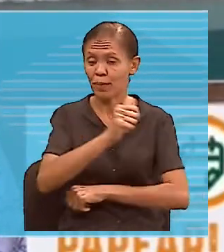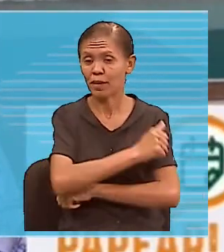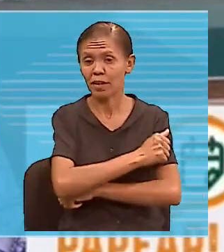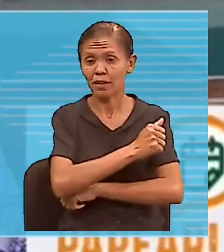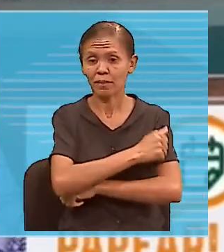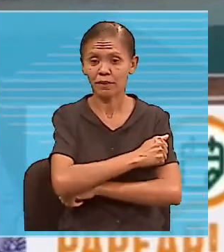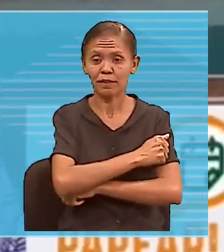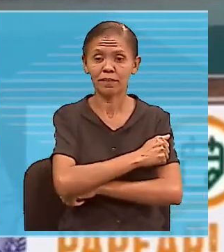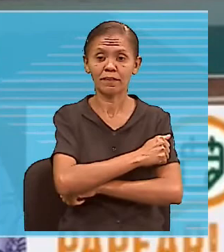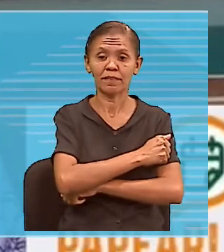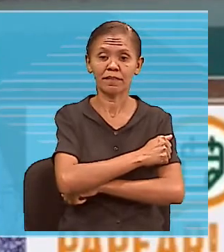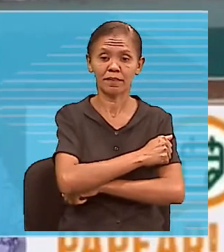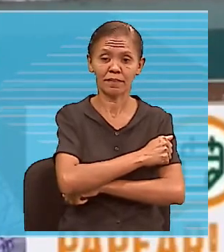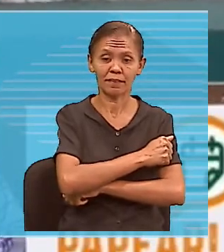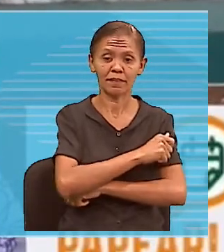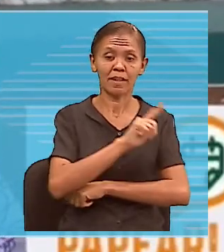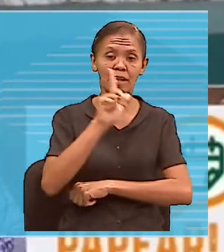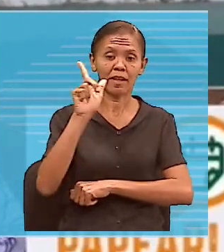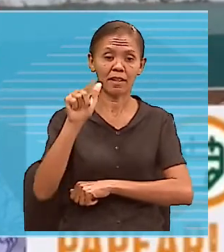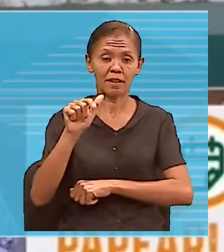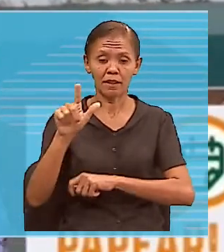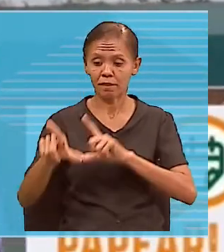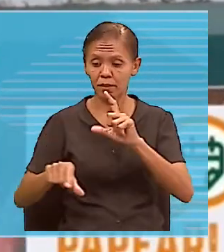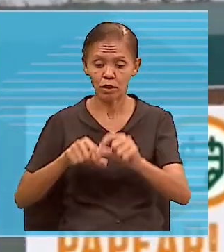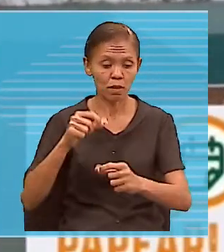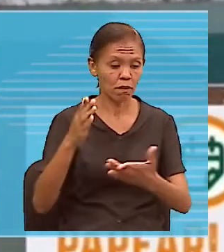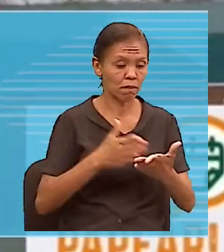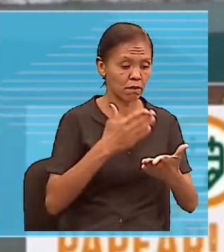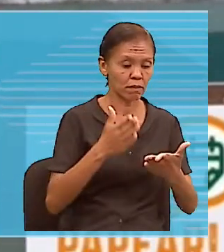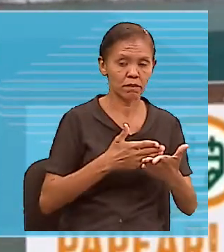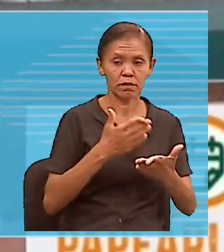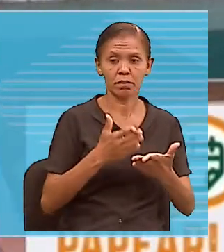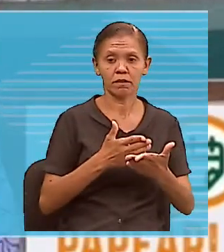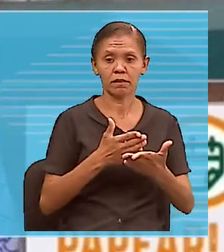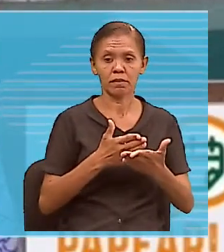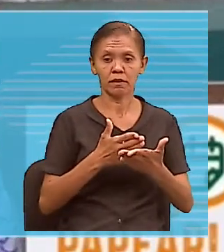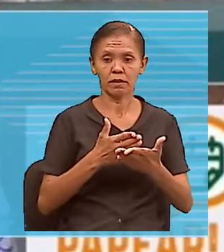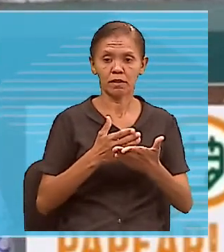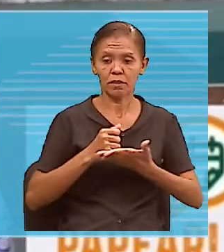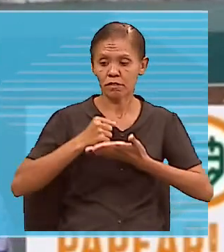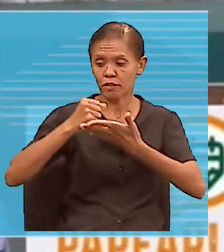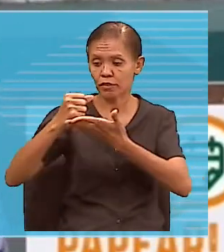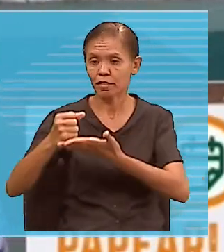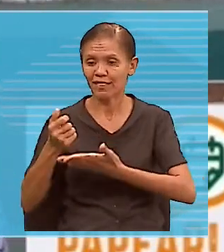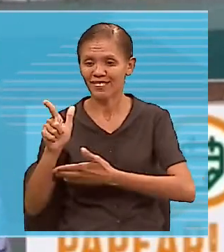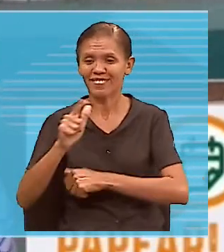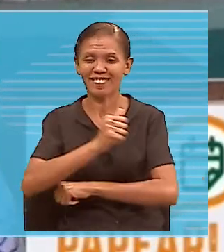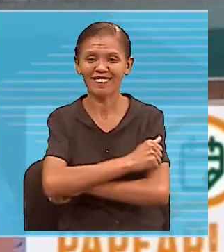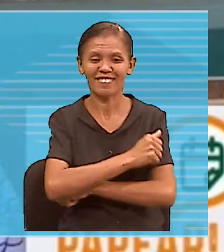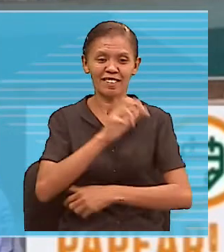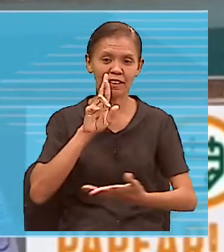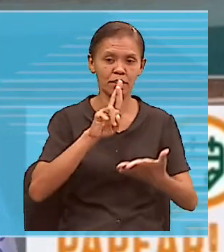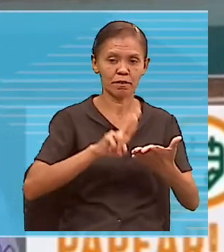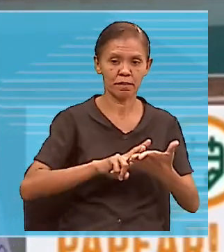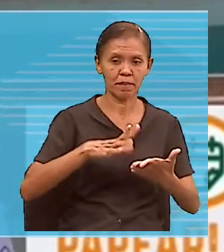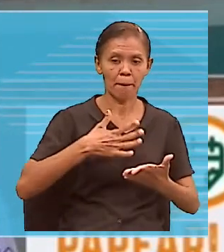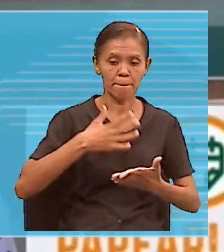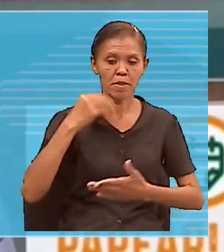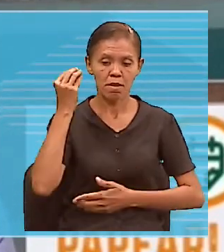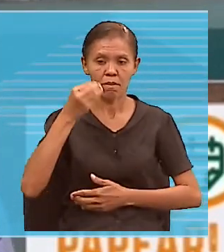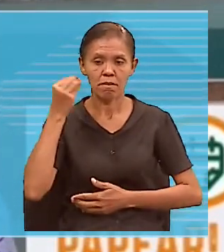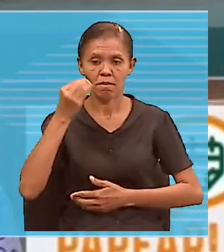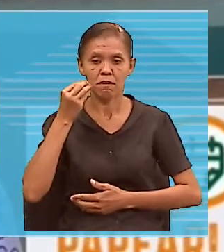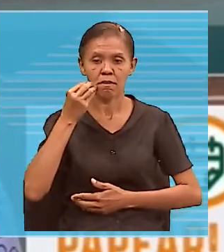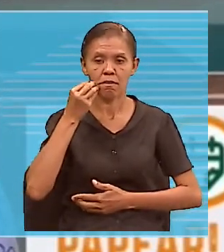ajudam a responder. Segundo a minha experiência, quando eu explicar para alguém um assunto que eu já tinha entendido, eu